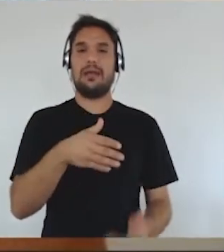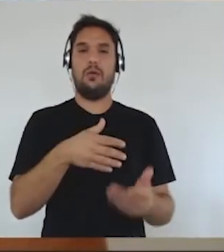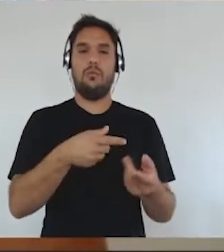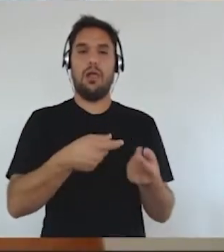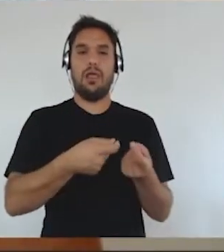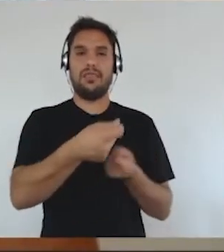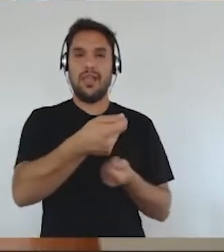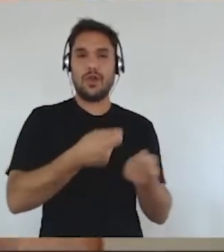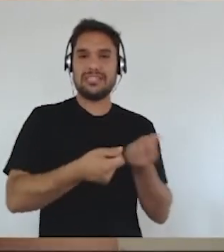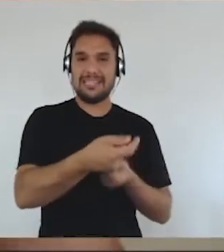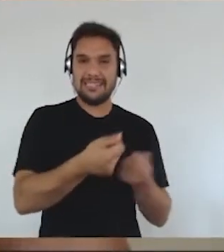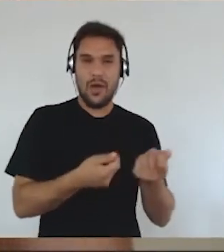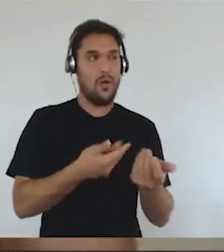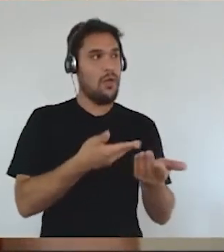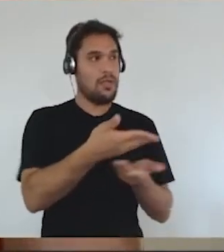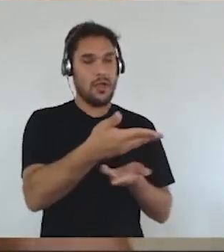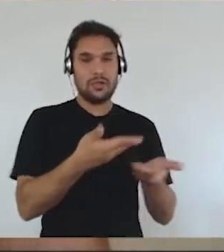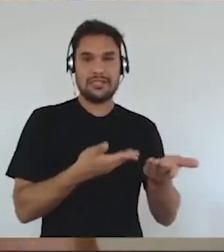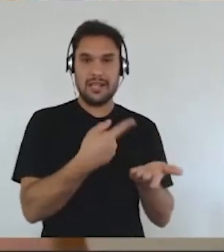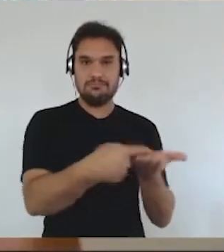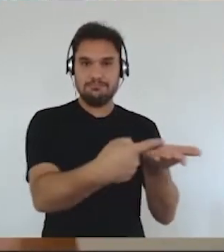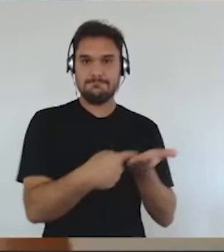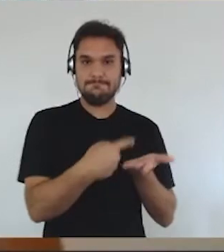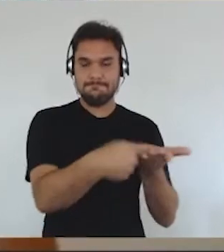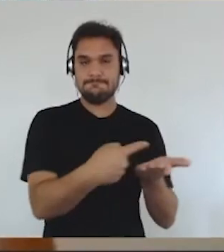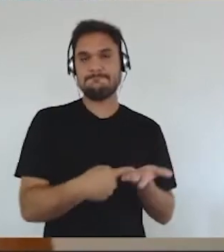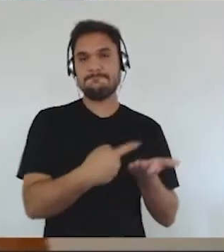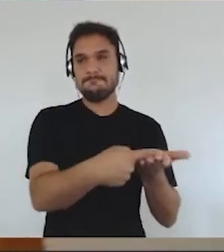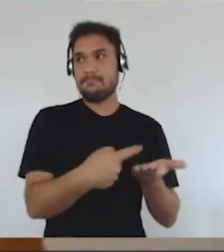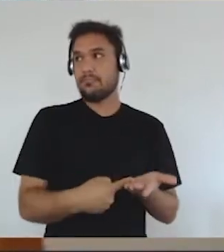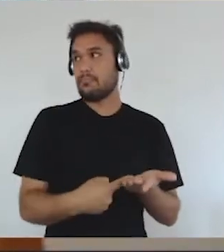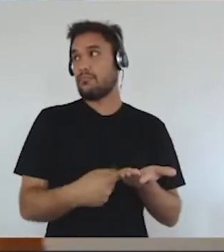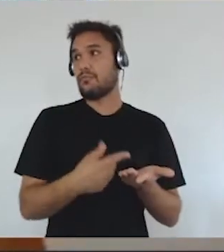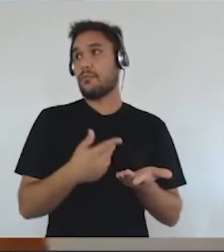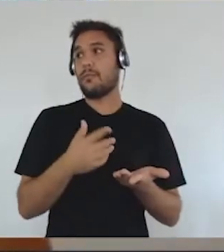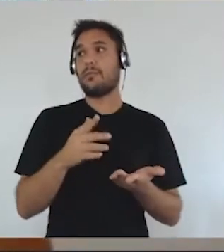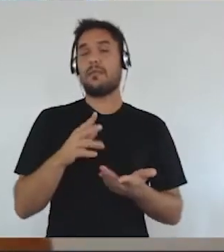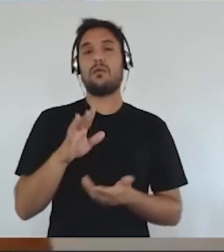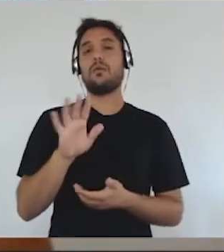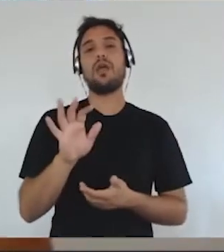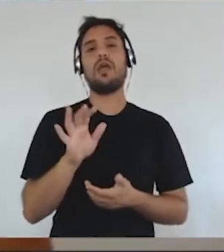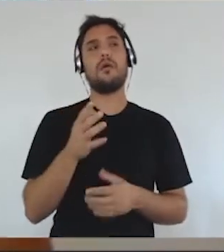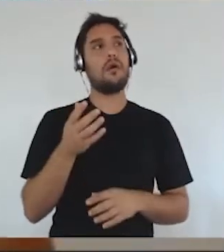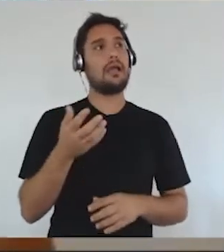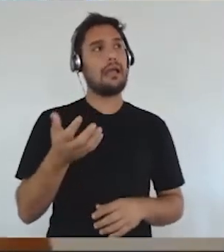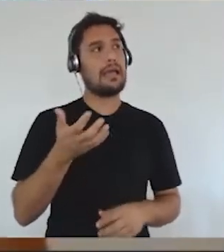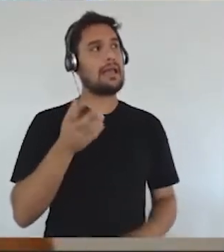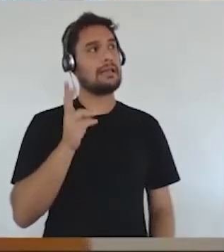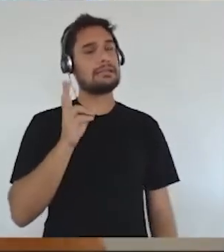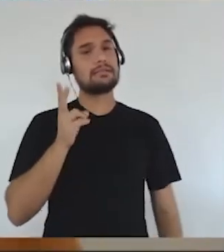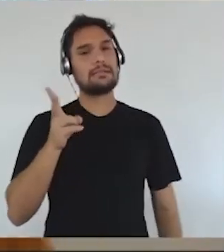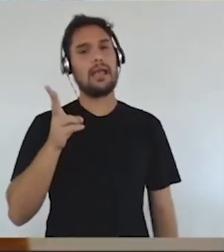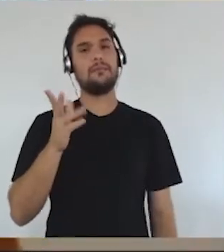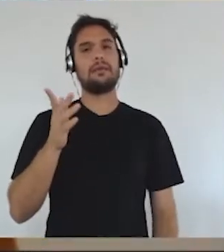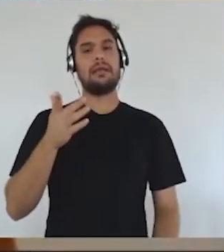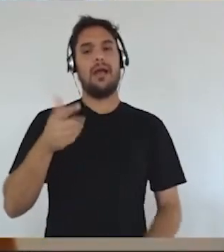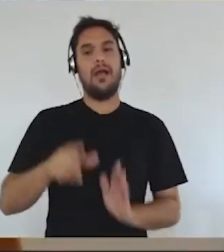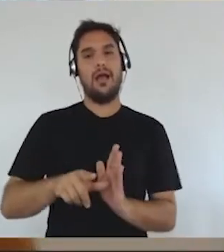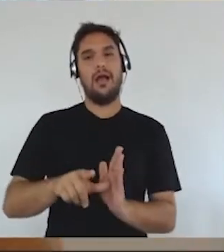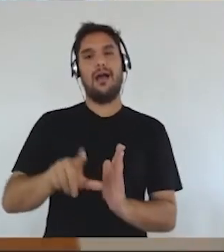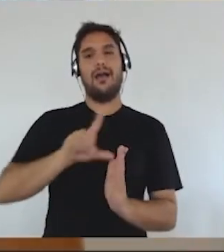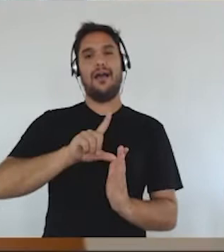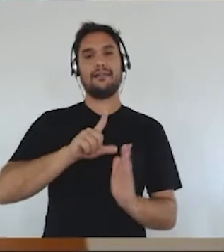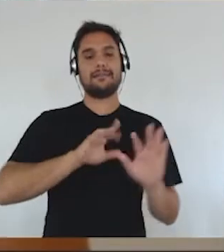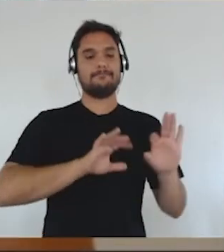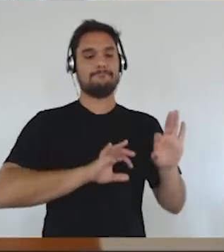buscar sempre, independente de ser na arbitragem, na mediação, na conciliação, buscar sempre se preparar